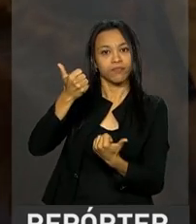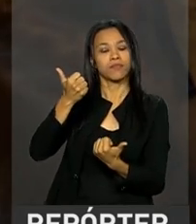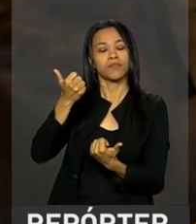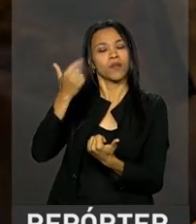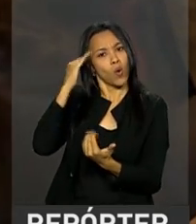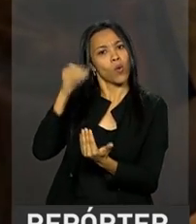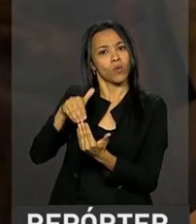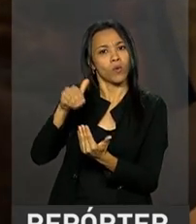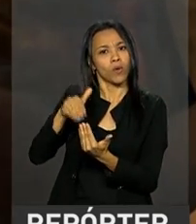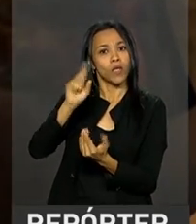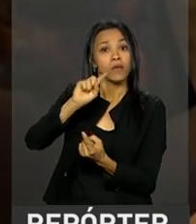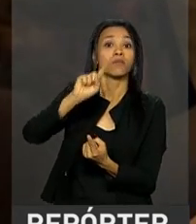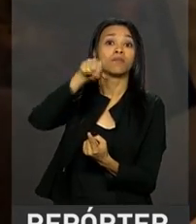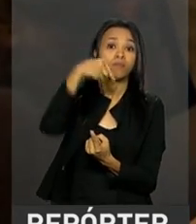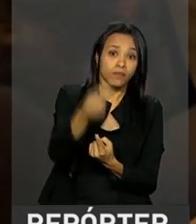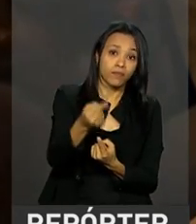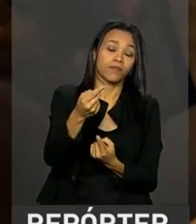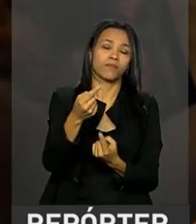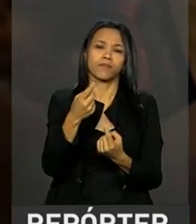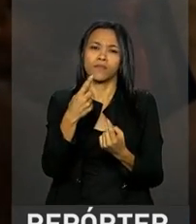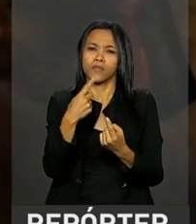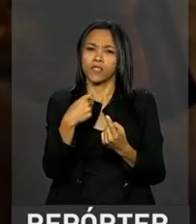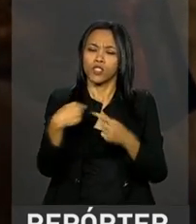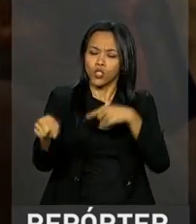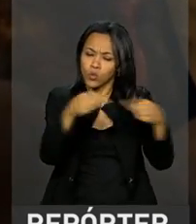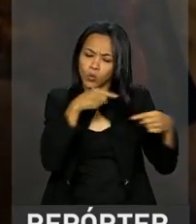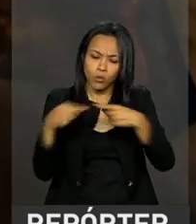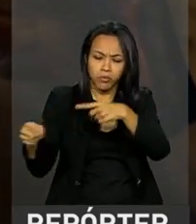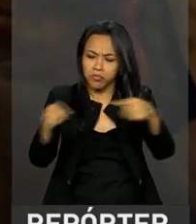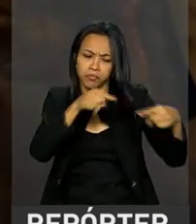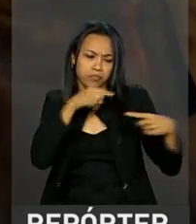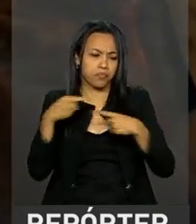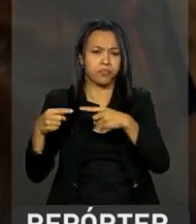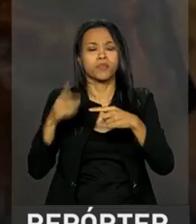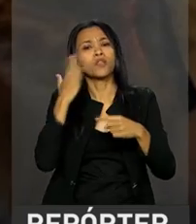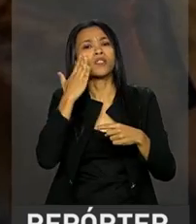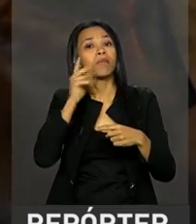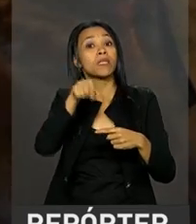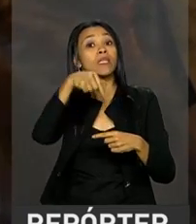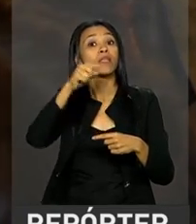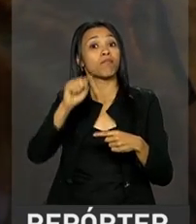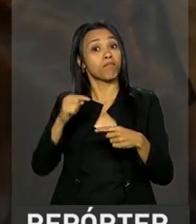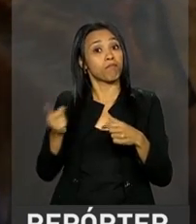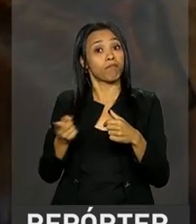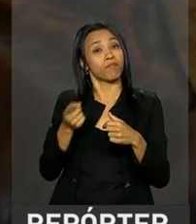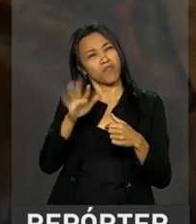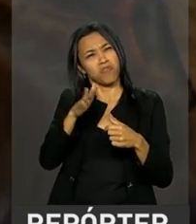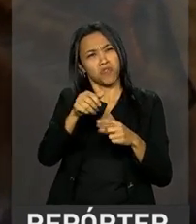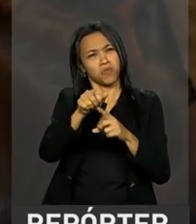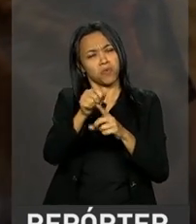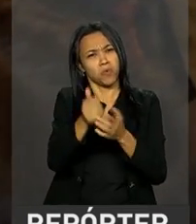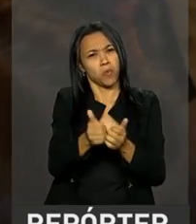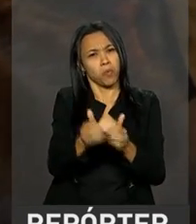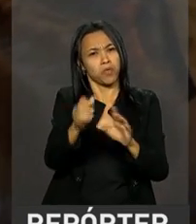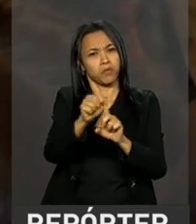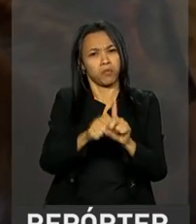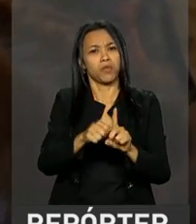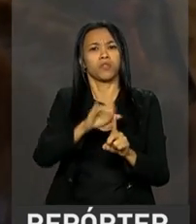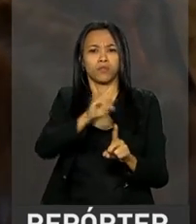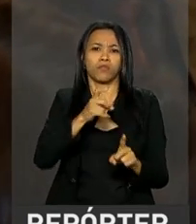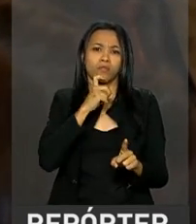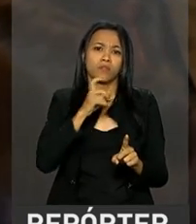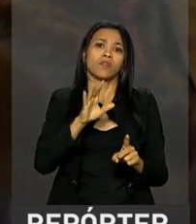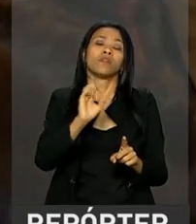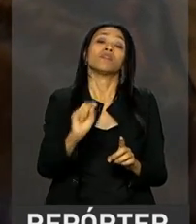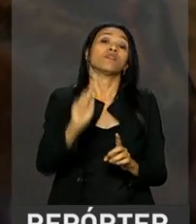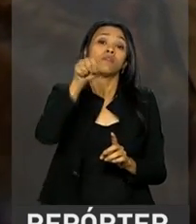eh numa deve discutir né porque a decisão ele eh só saberemos Depois dessa discussão deve ser no início de Julho e depois